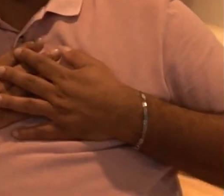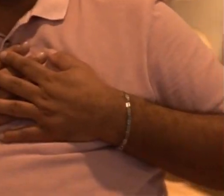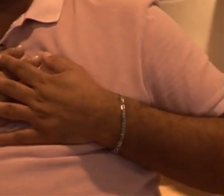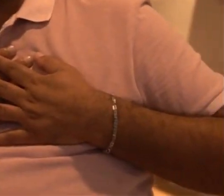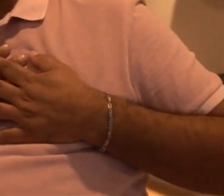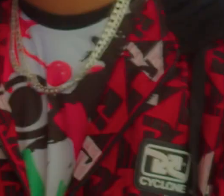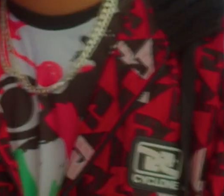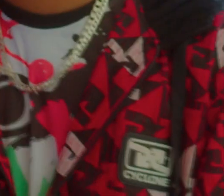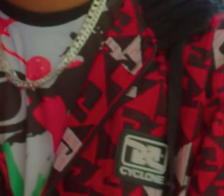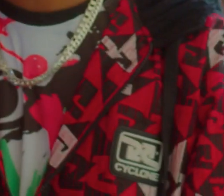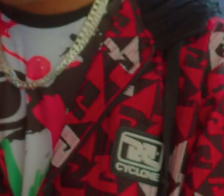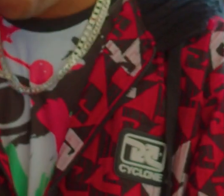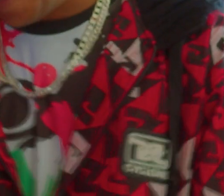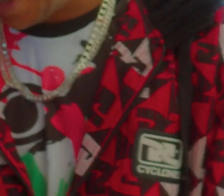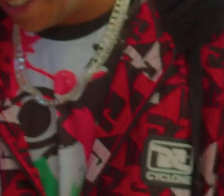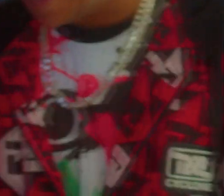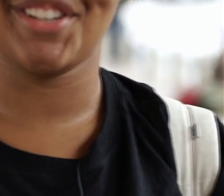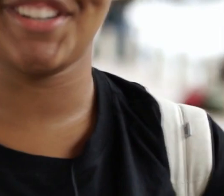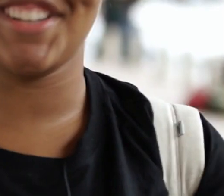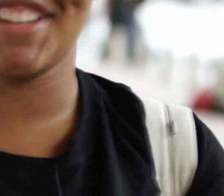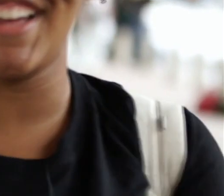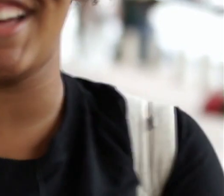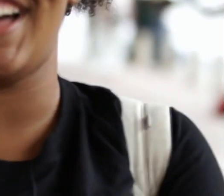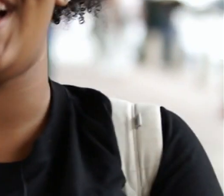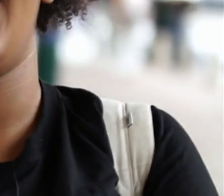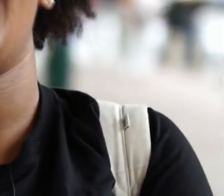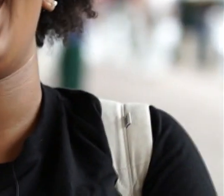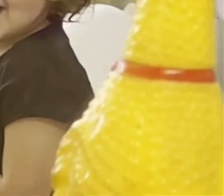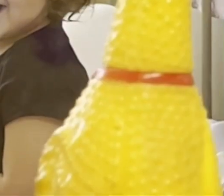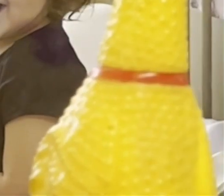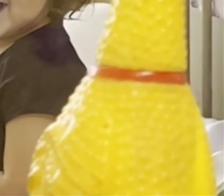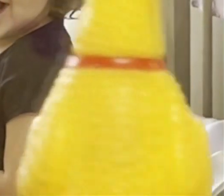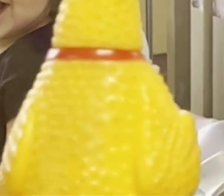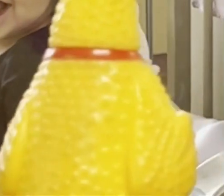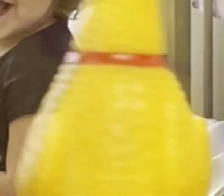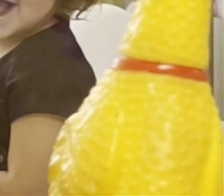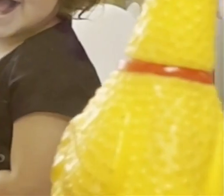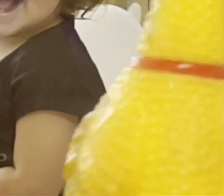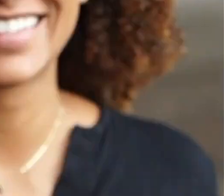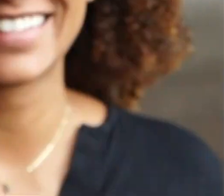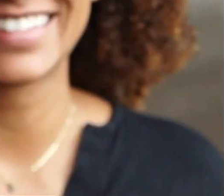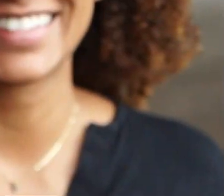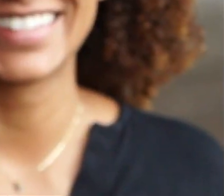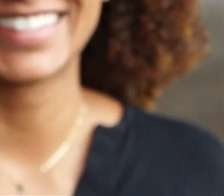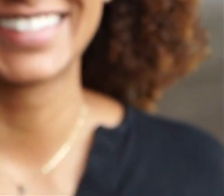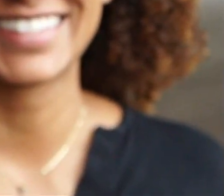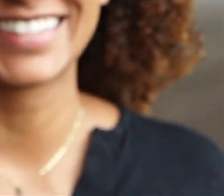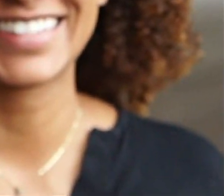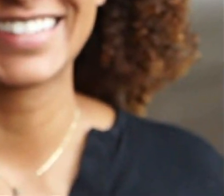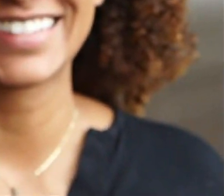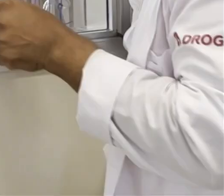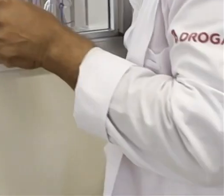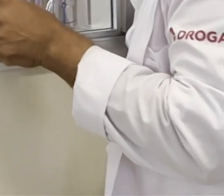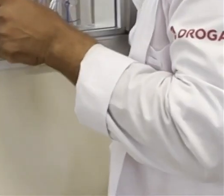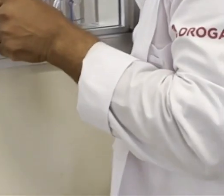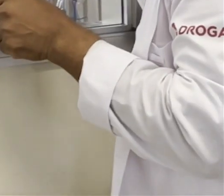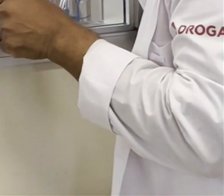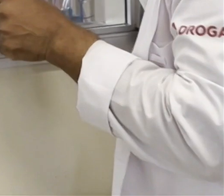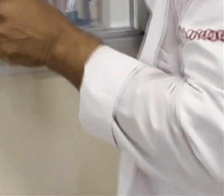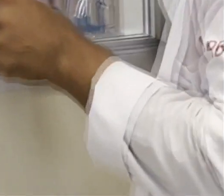E cantando assim parece que o tempo voa. Quanto mais triste, mais bonito soa.